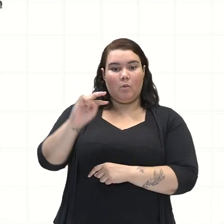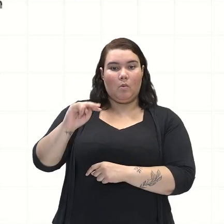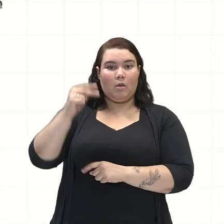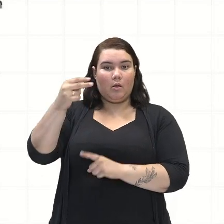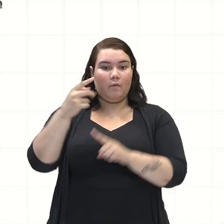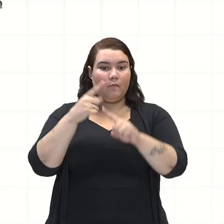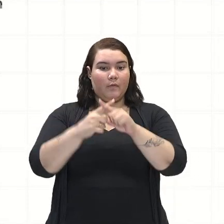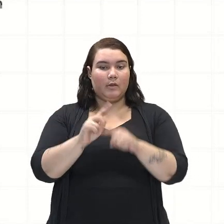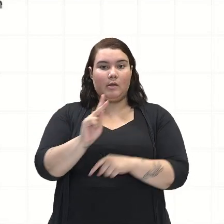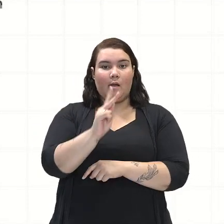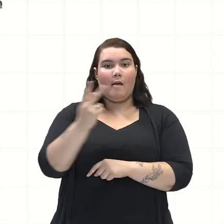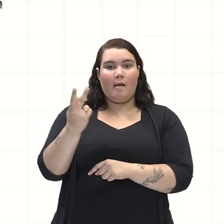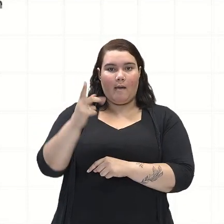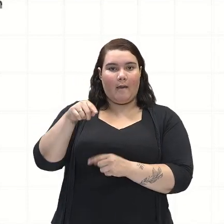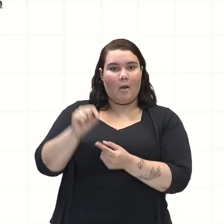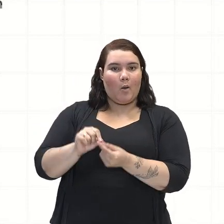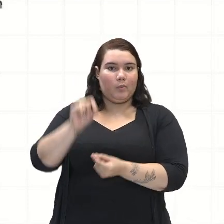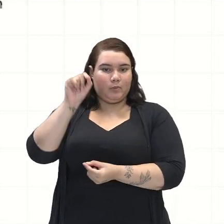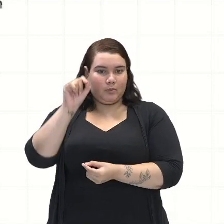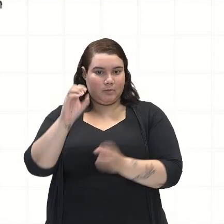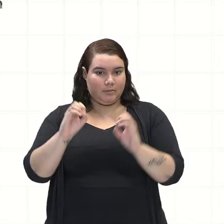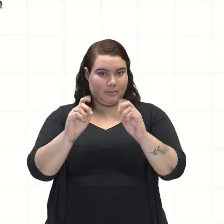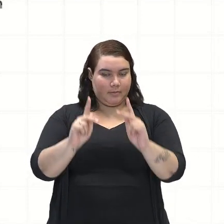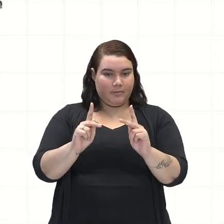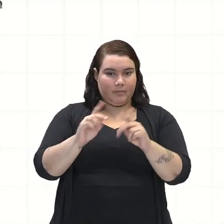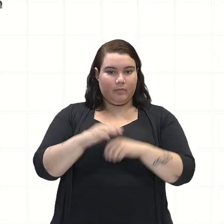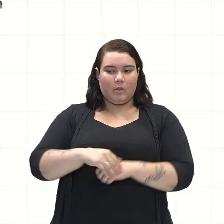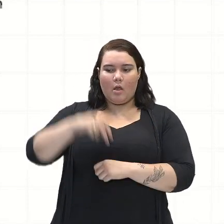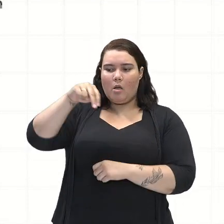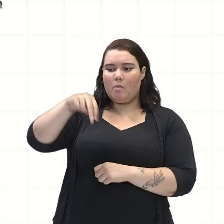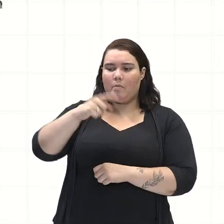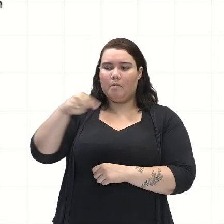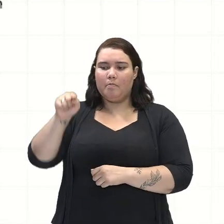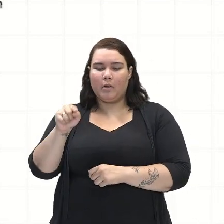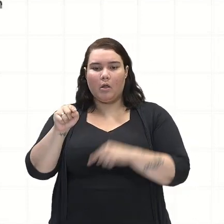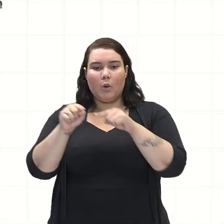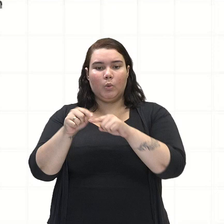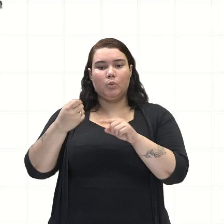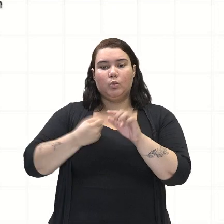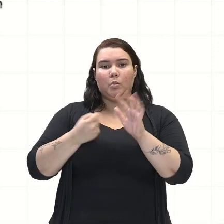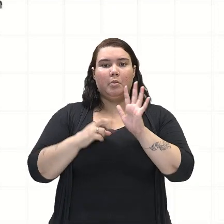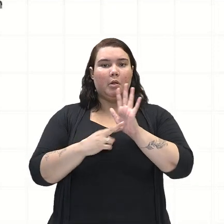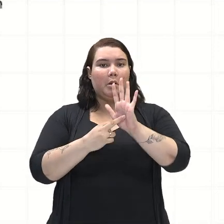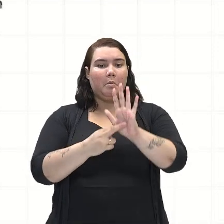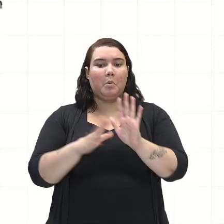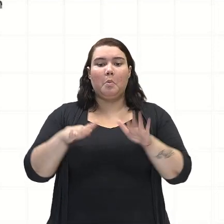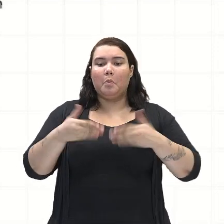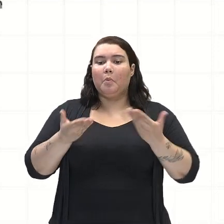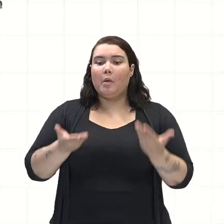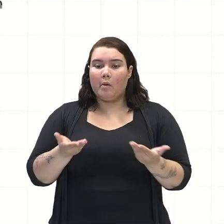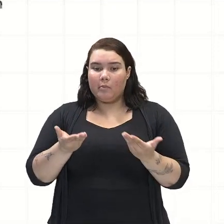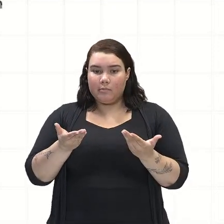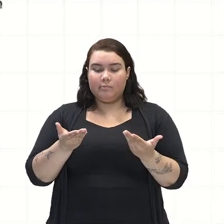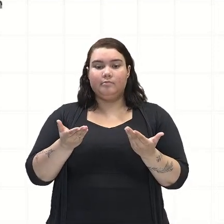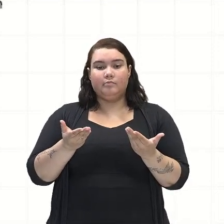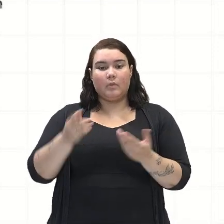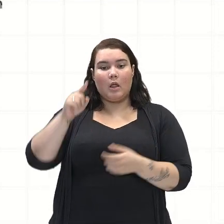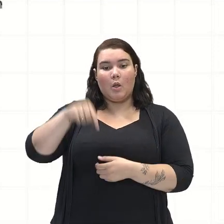altura, olha. Apareceu, então, o nosso π, que ele é o quê? Ele é